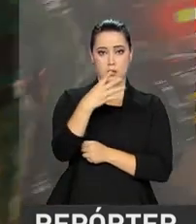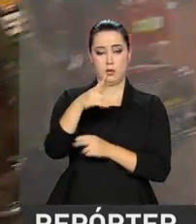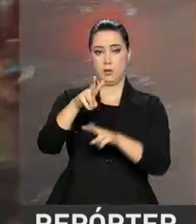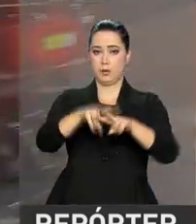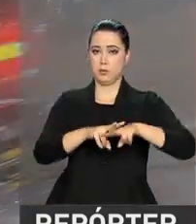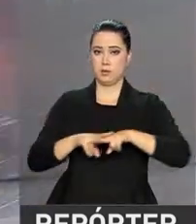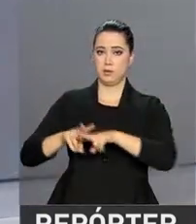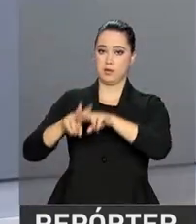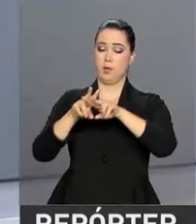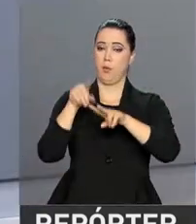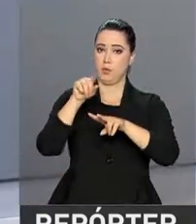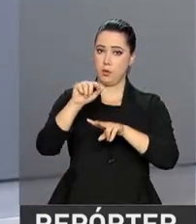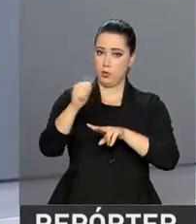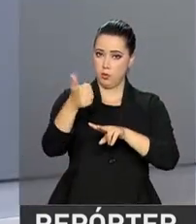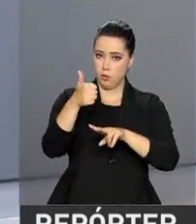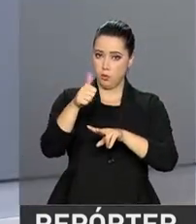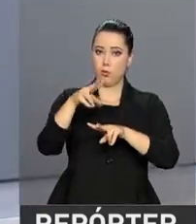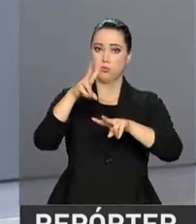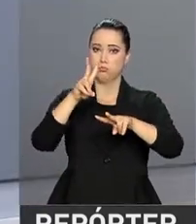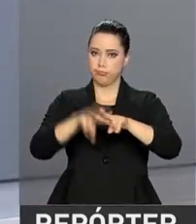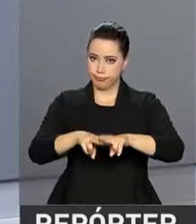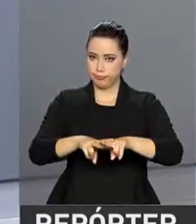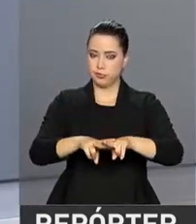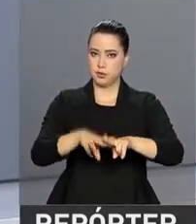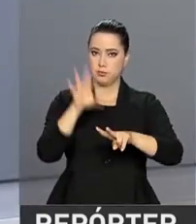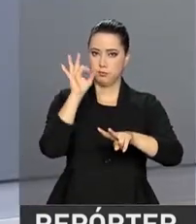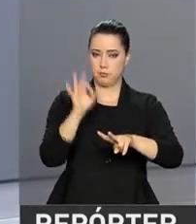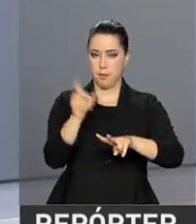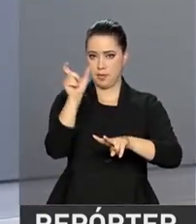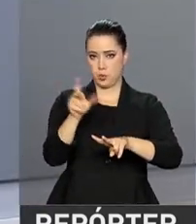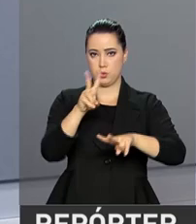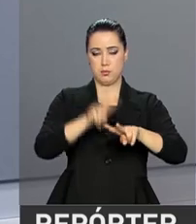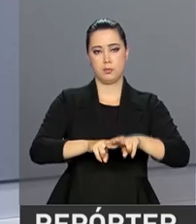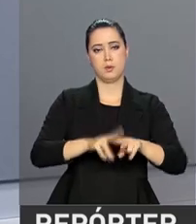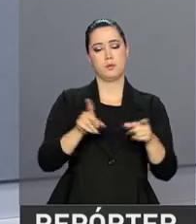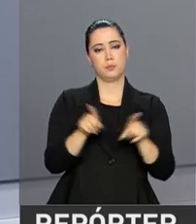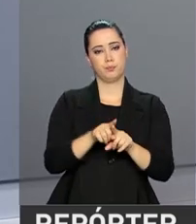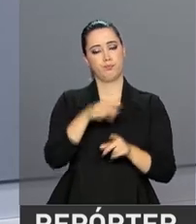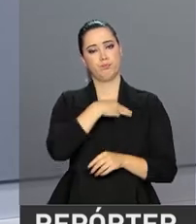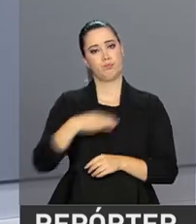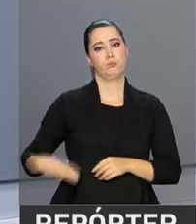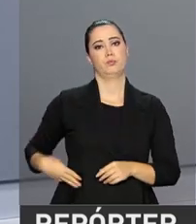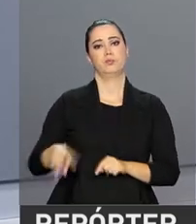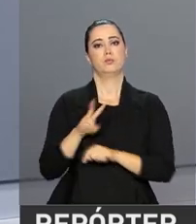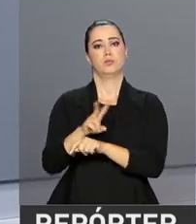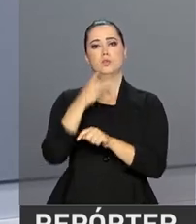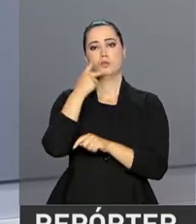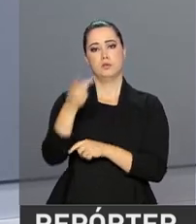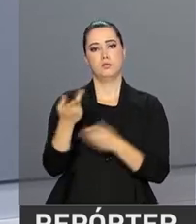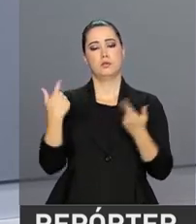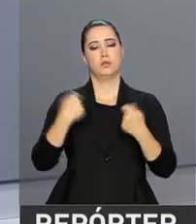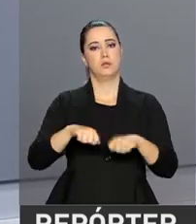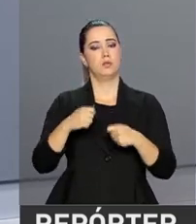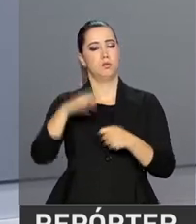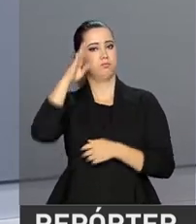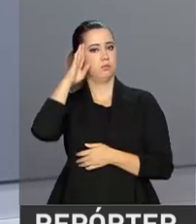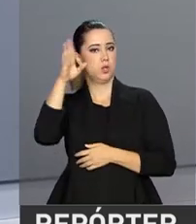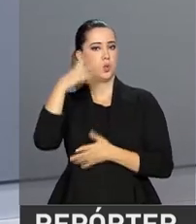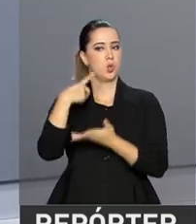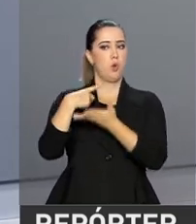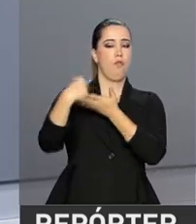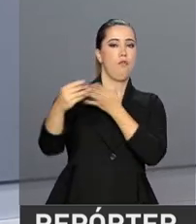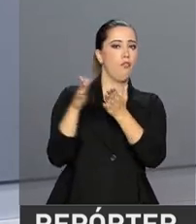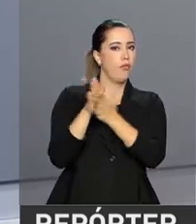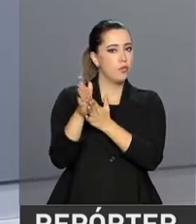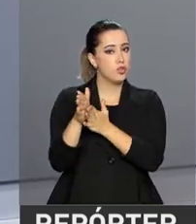prisão desses 11 foram cumpridos o ministro da defesa raúl jungmann reforçou que as forças armadas não estão abandonando a